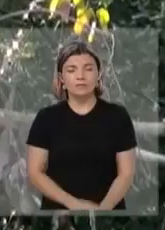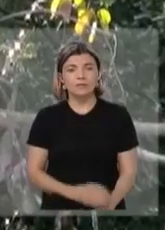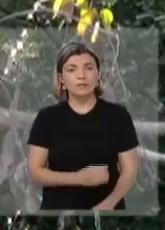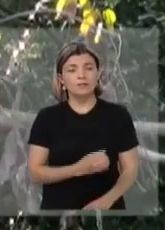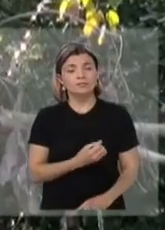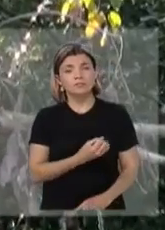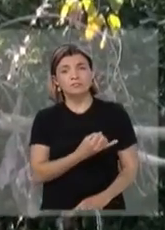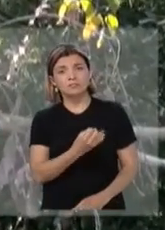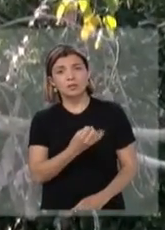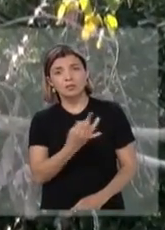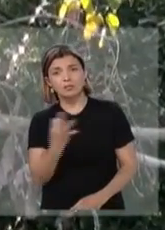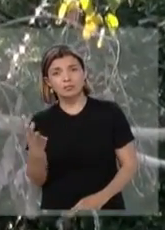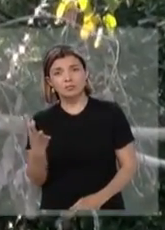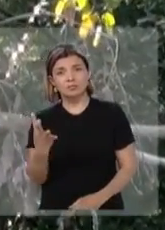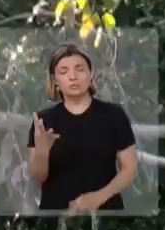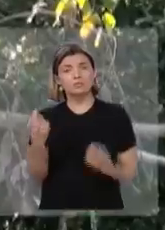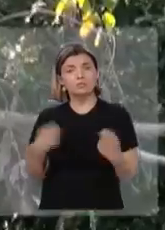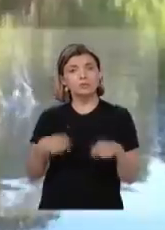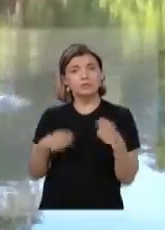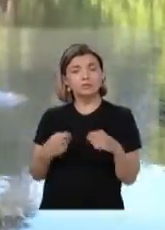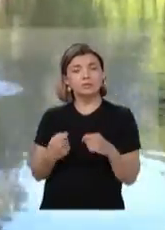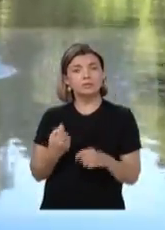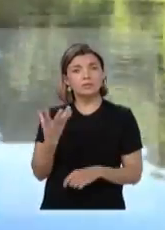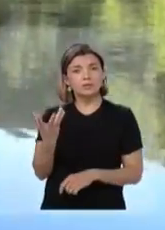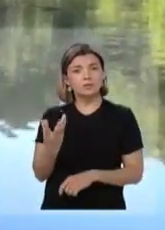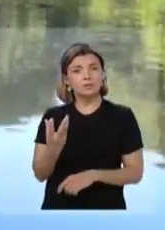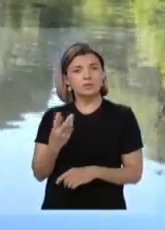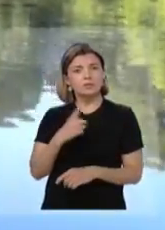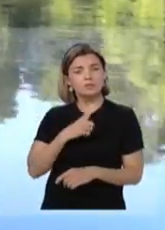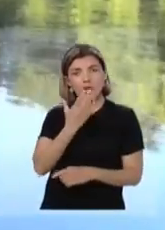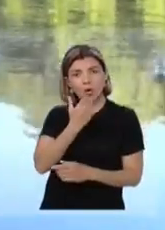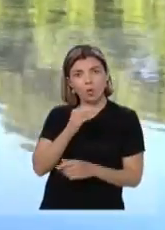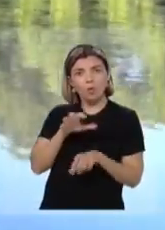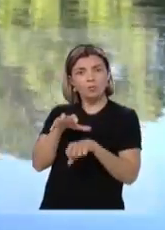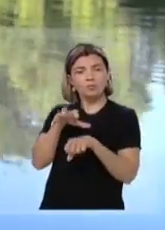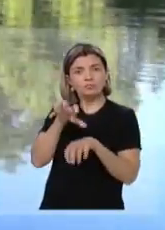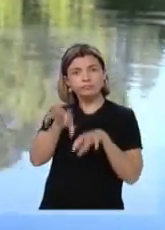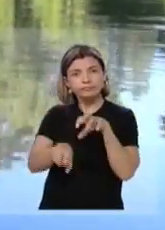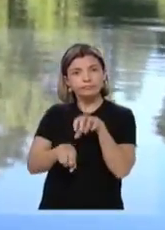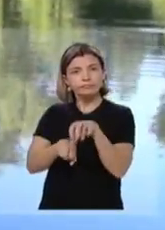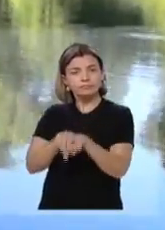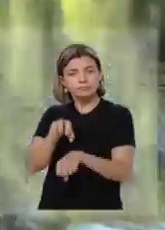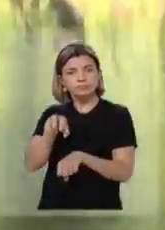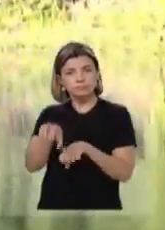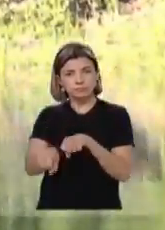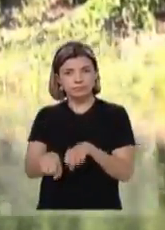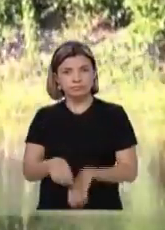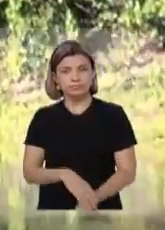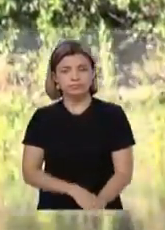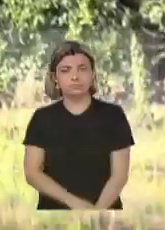Alguns seres vivos obtêm a energia de que precisam se alimentando de outros seres vivos.